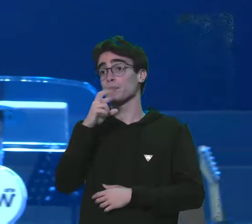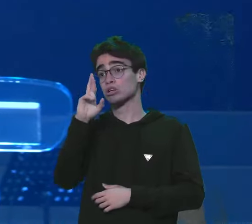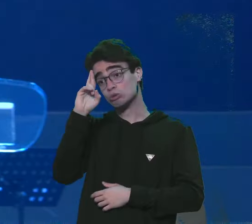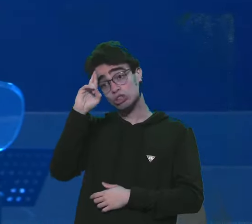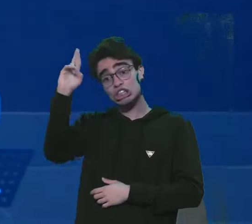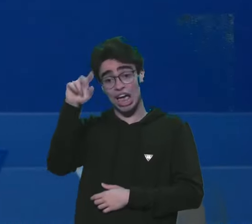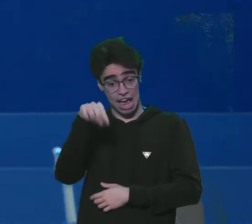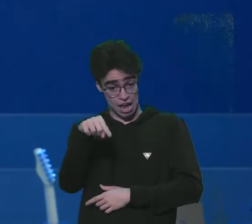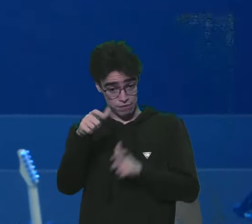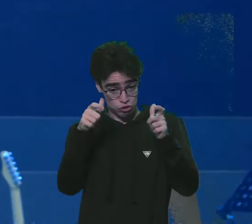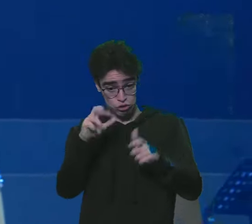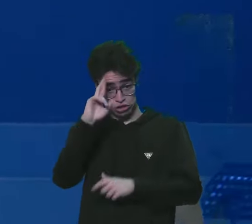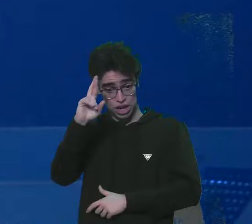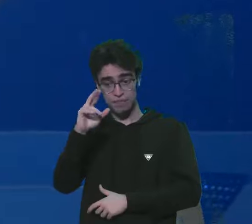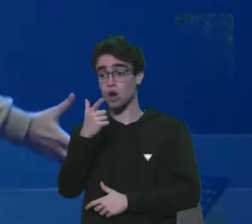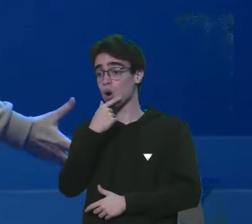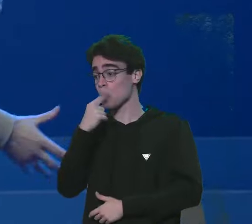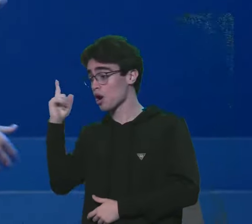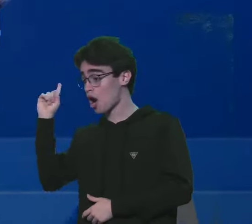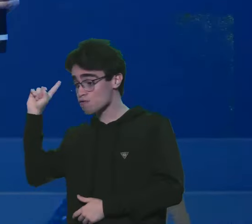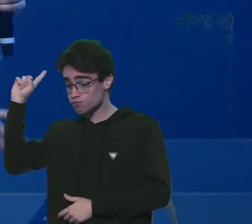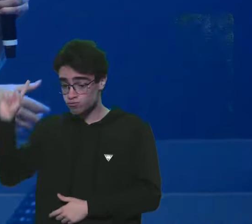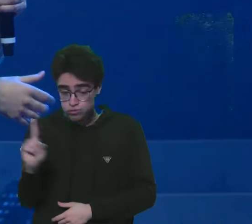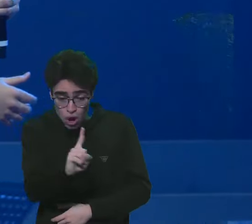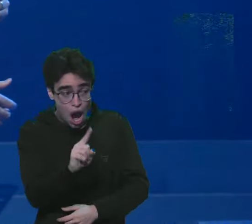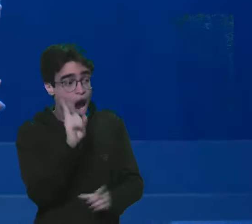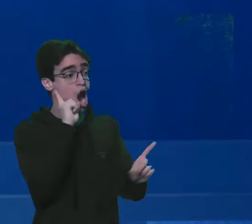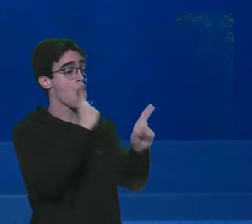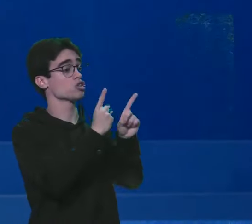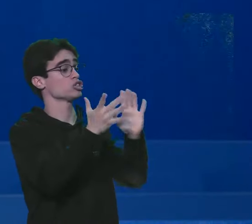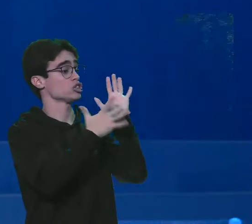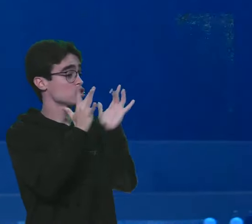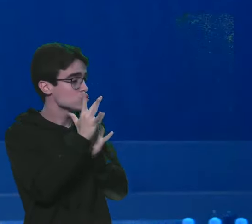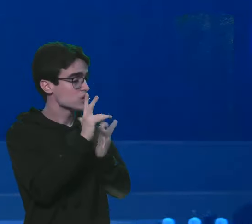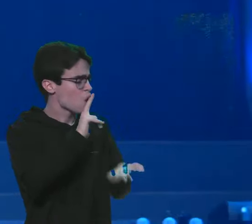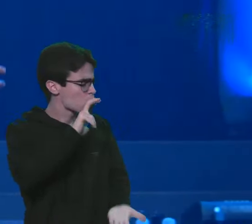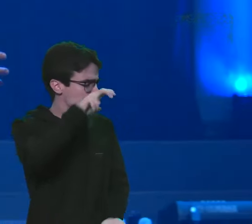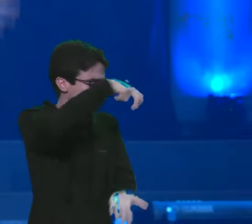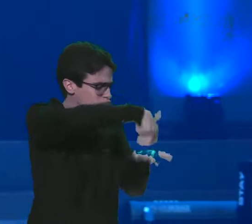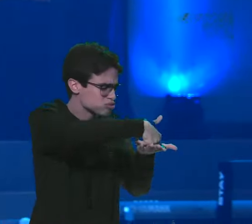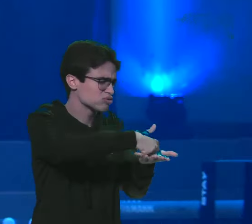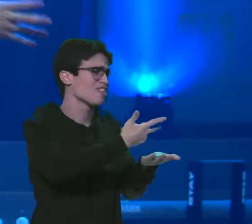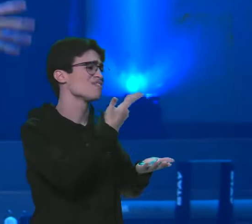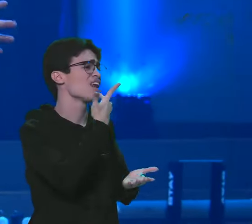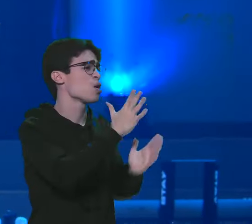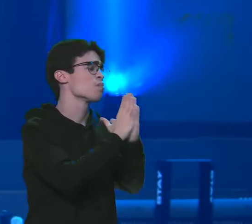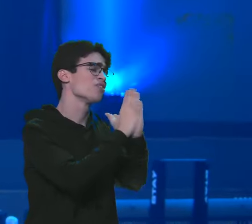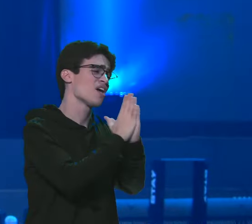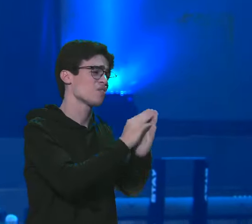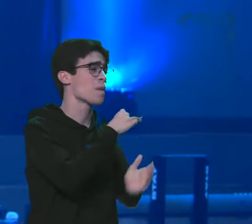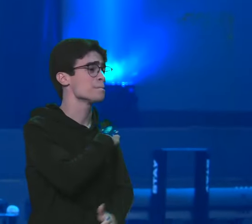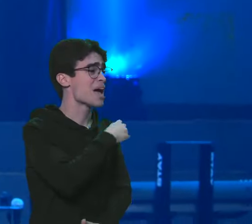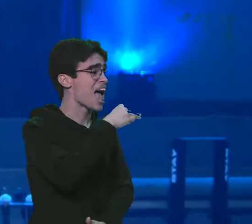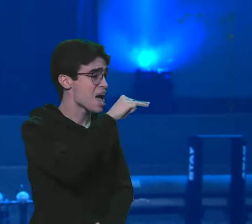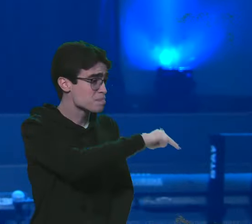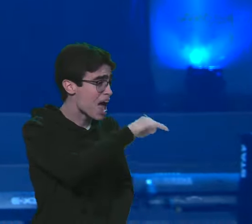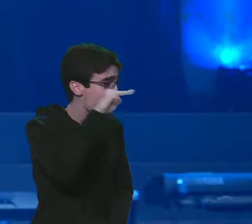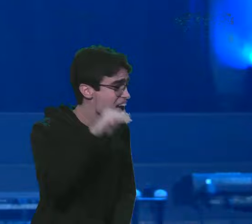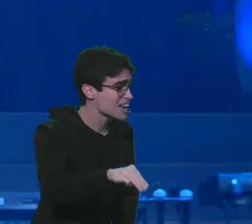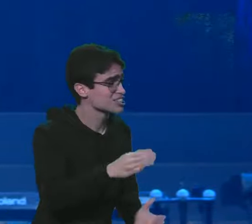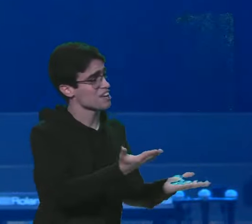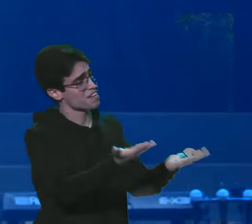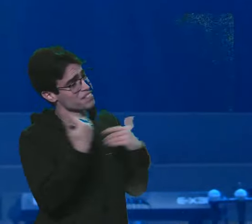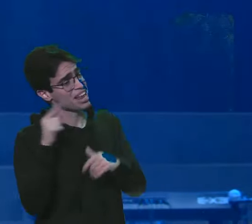até Jesus, se prostrou aos pés de Jesus e falou: mestre, vem até a